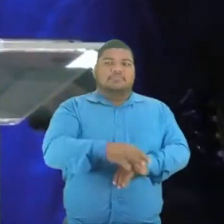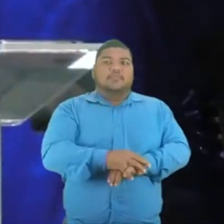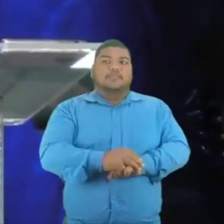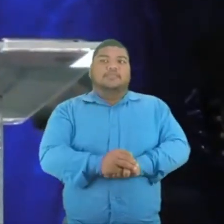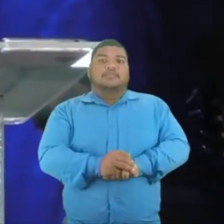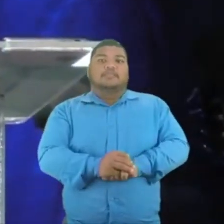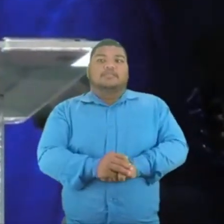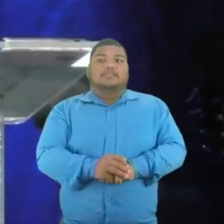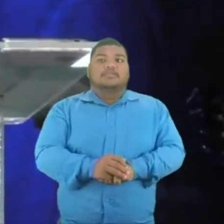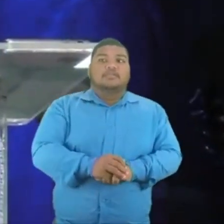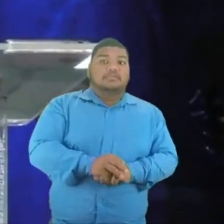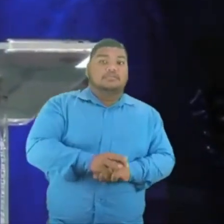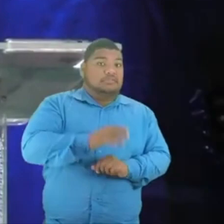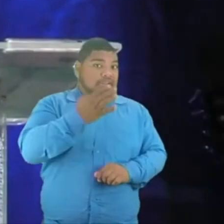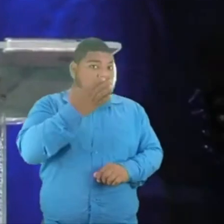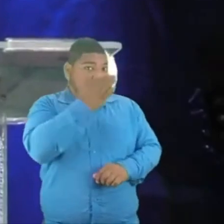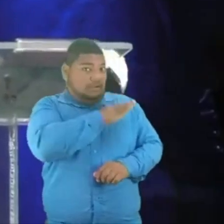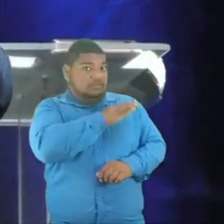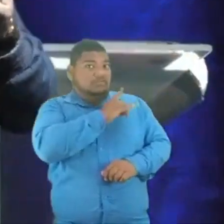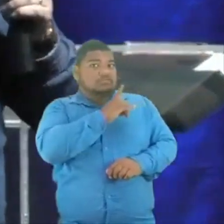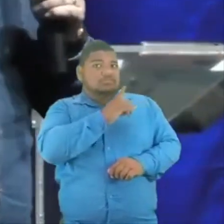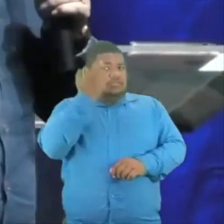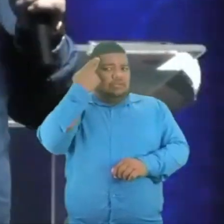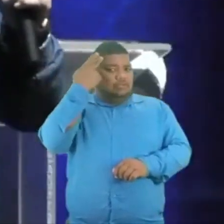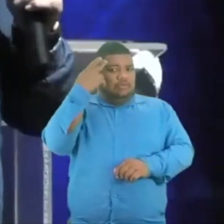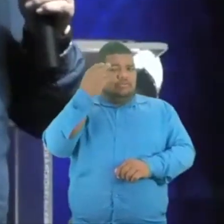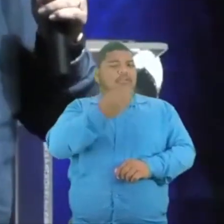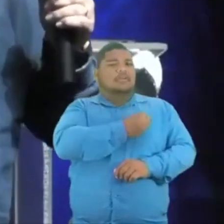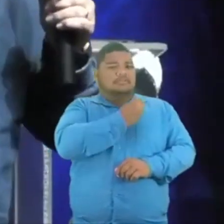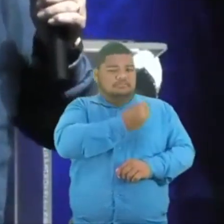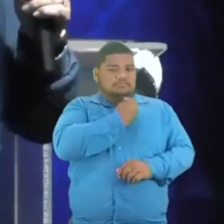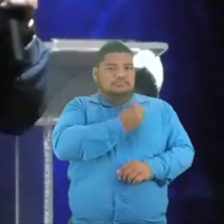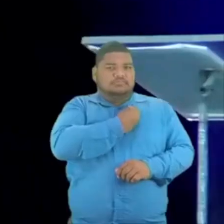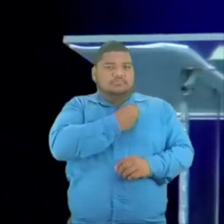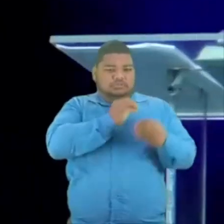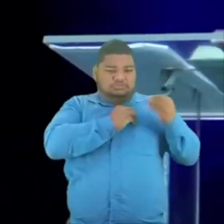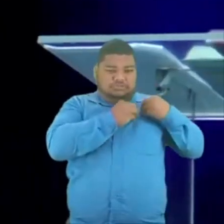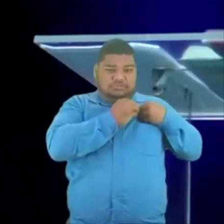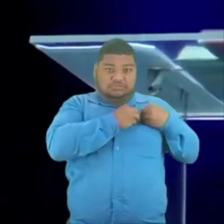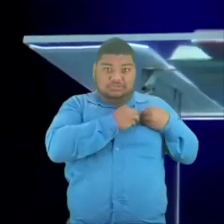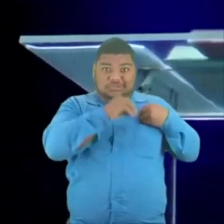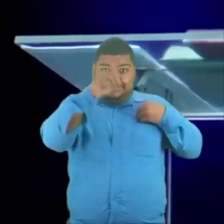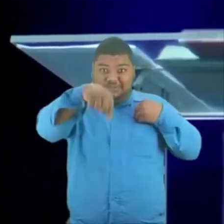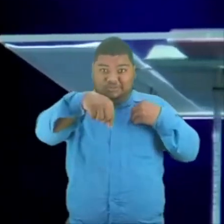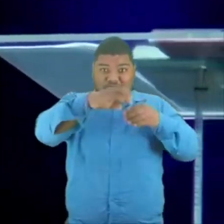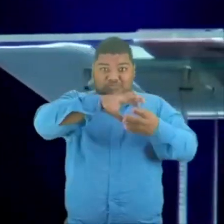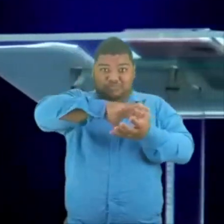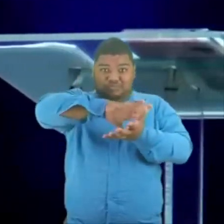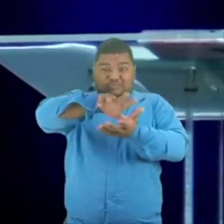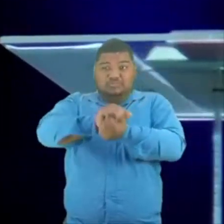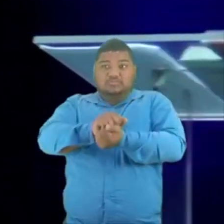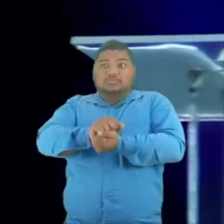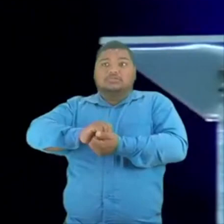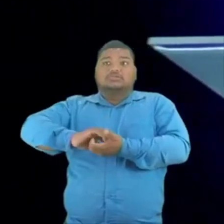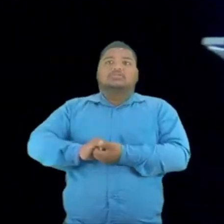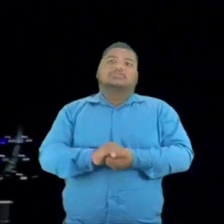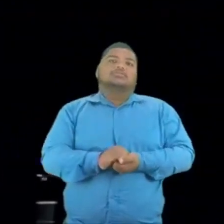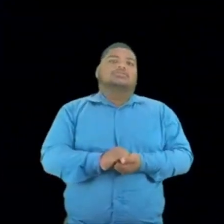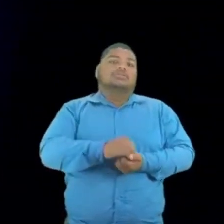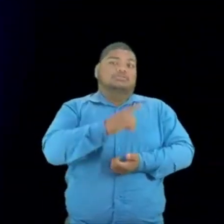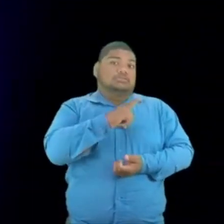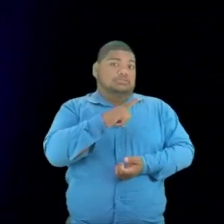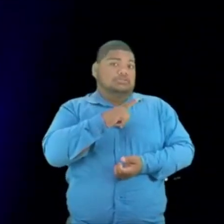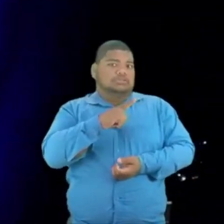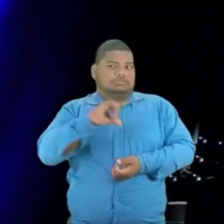injusta. Faz parte, porque o pecado entrou no mundo. E aí José tem uma oportunidade na vida